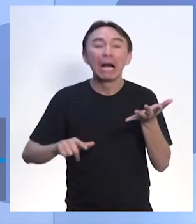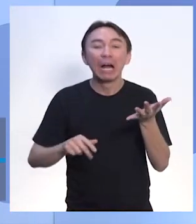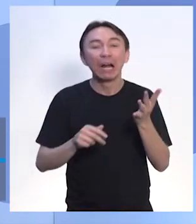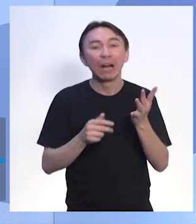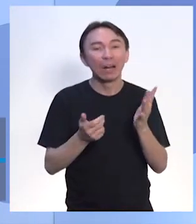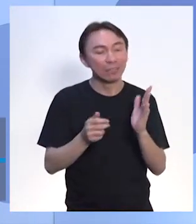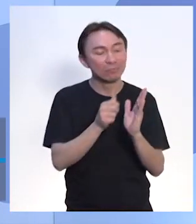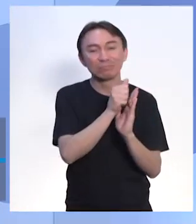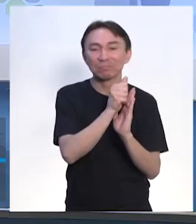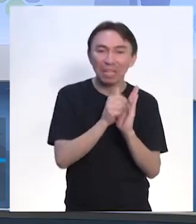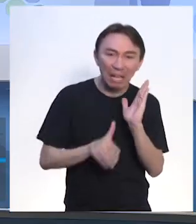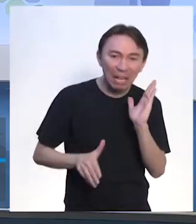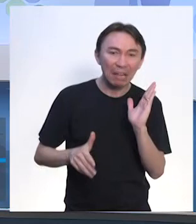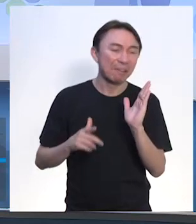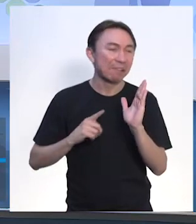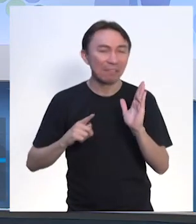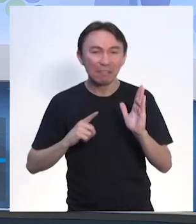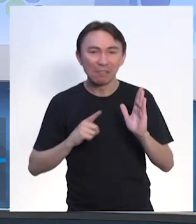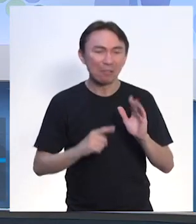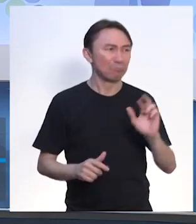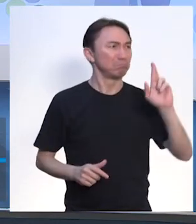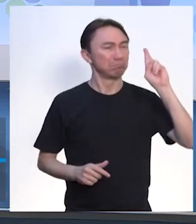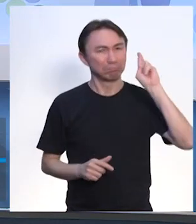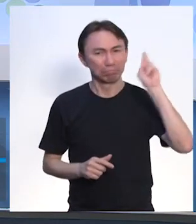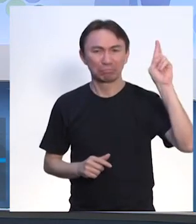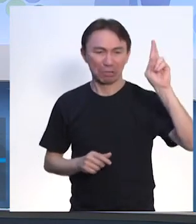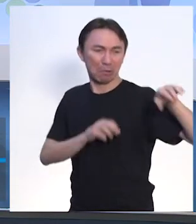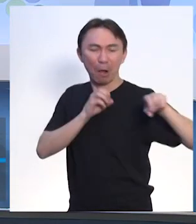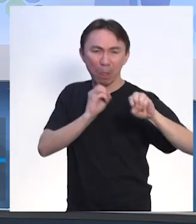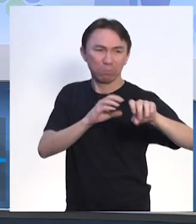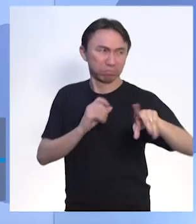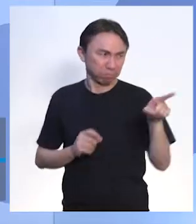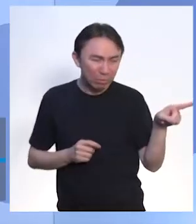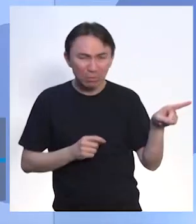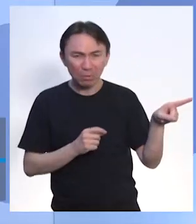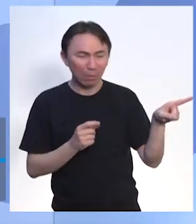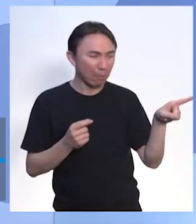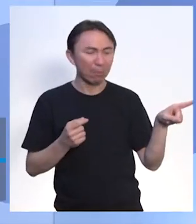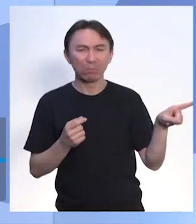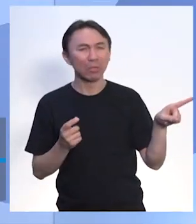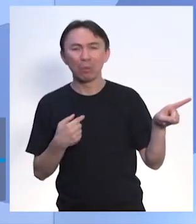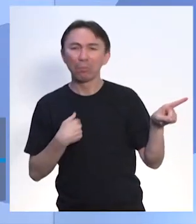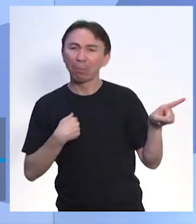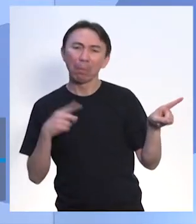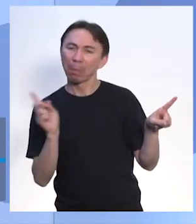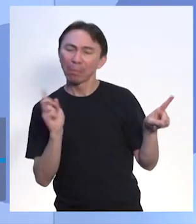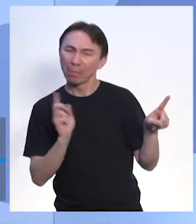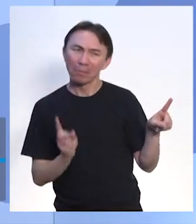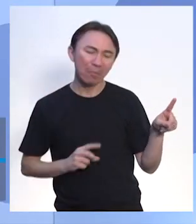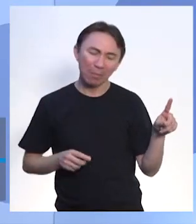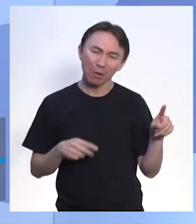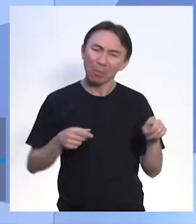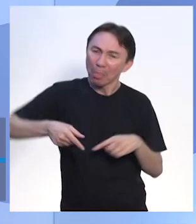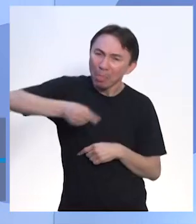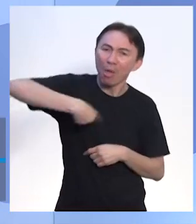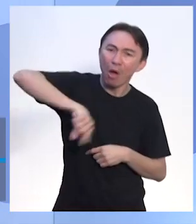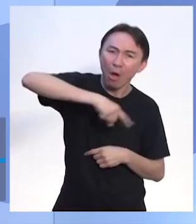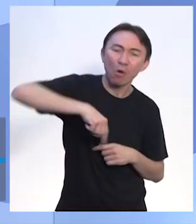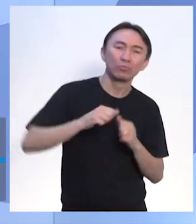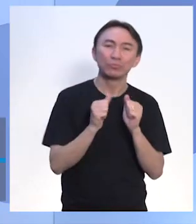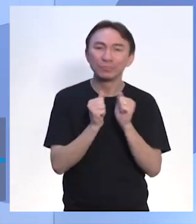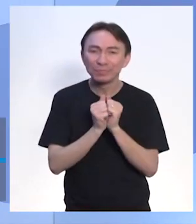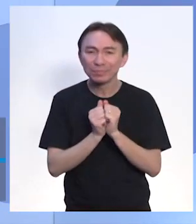é minha, não é sua. Sim, é nossa, né? É nossa, né? É de todos aqui. E, a gente fica até um pouco